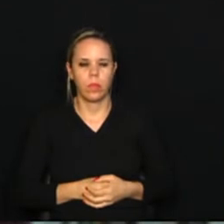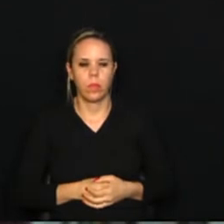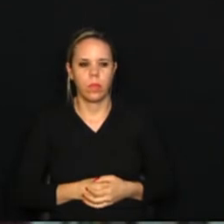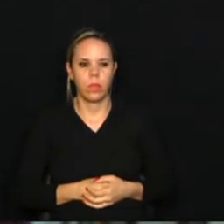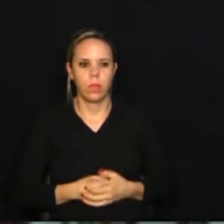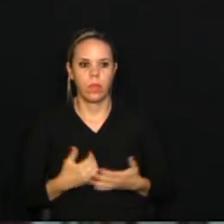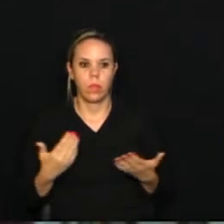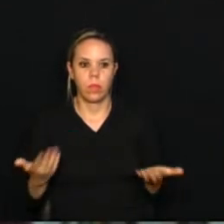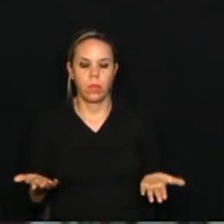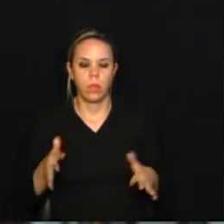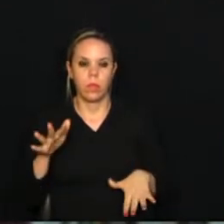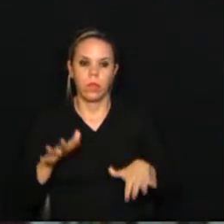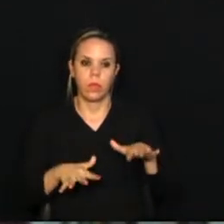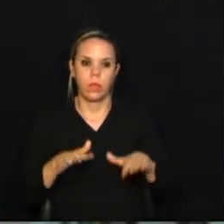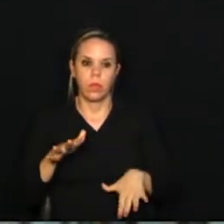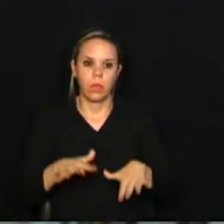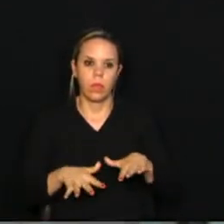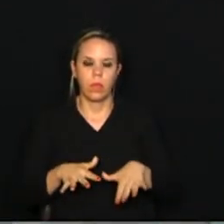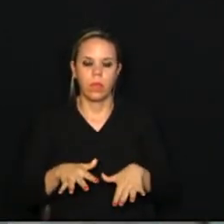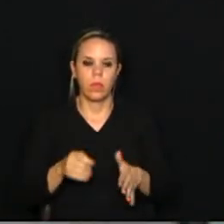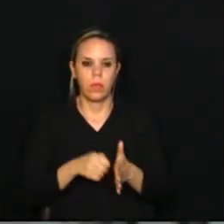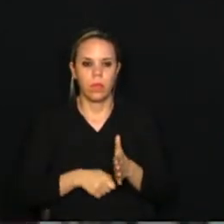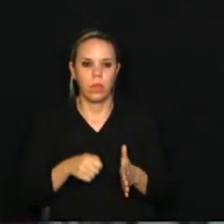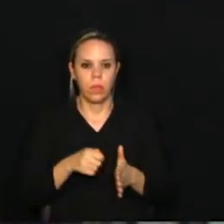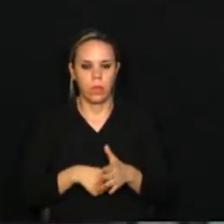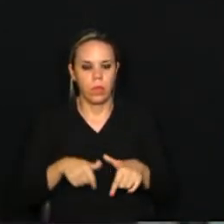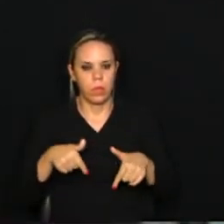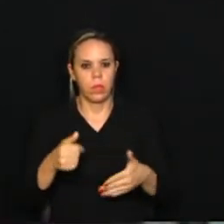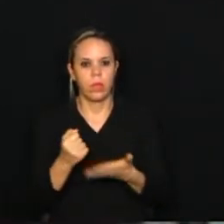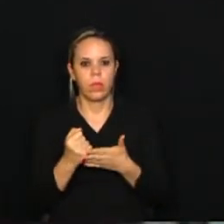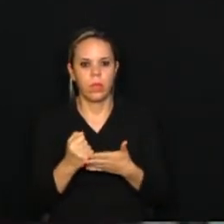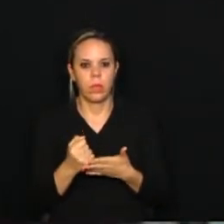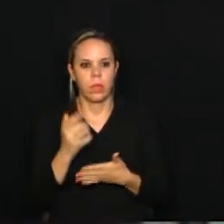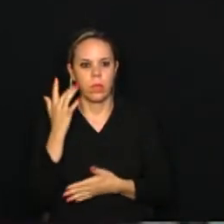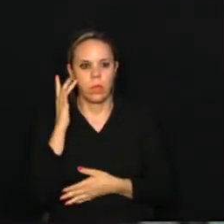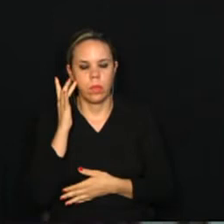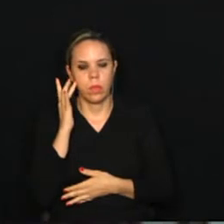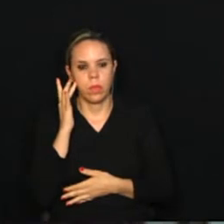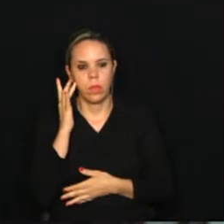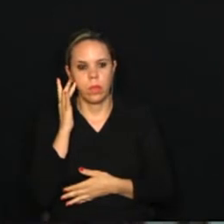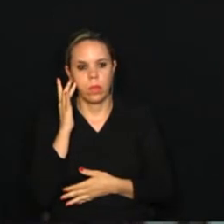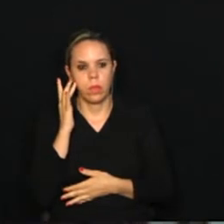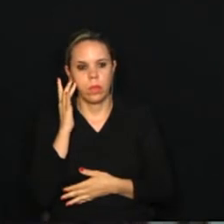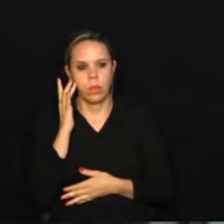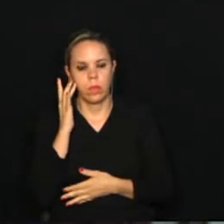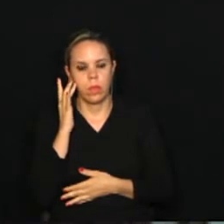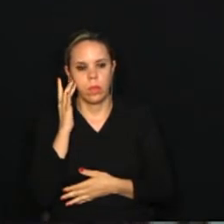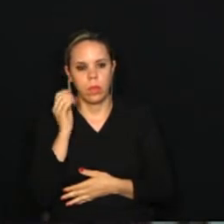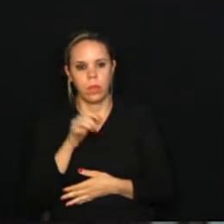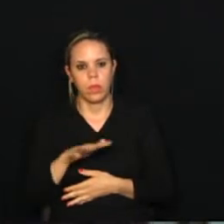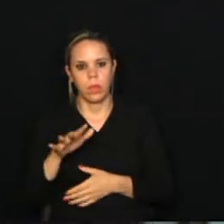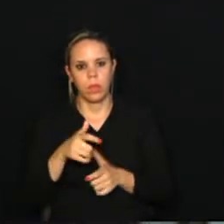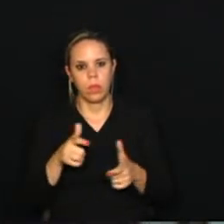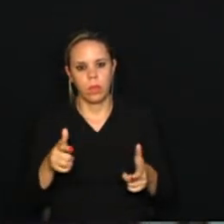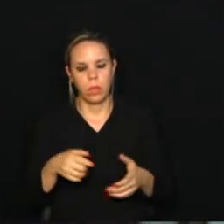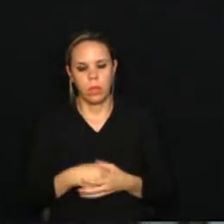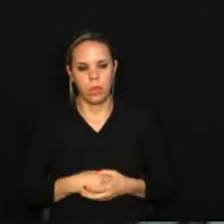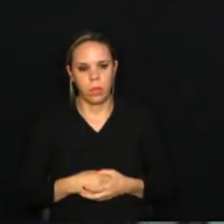E aí, talvez, a busca ativa possa ajudar, mas eu acho que de uma maneira um